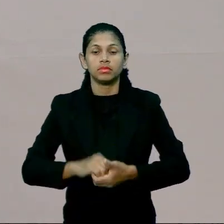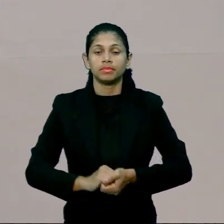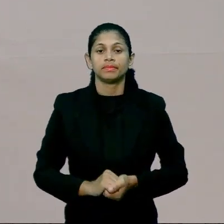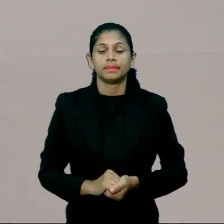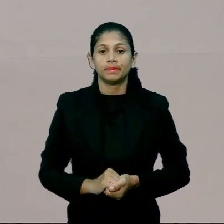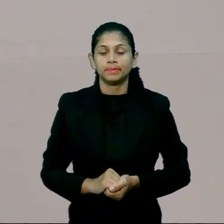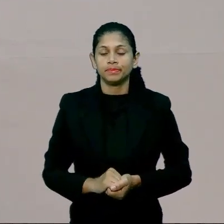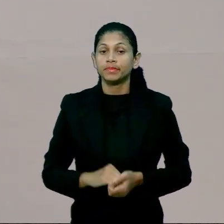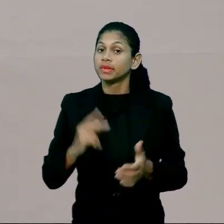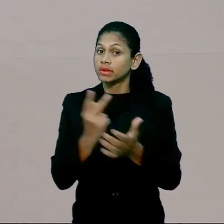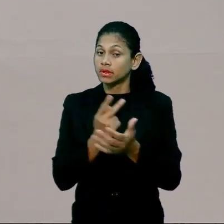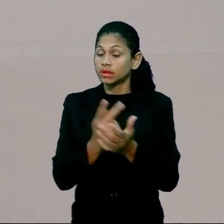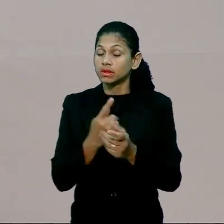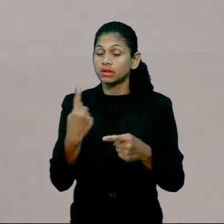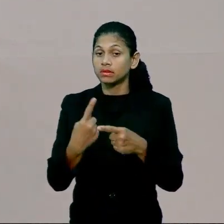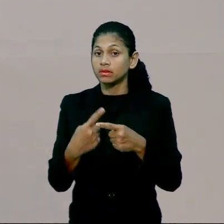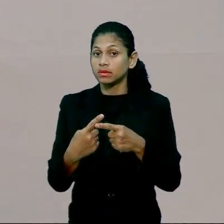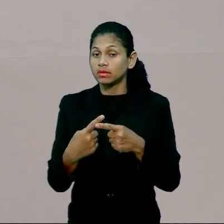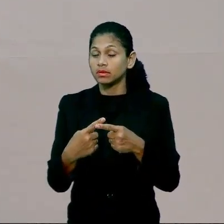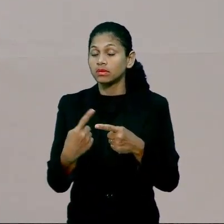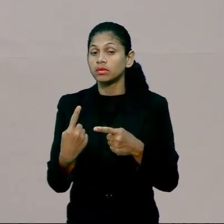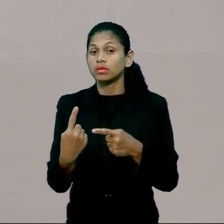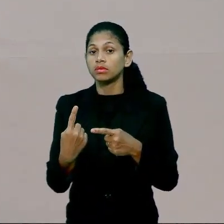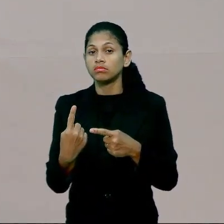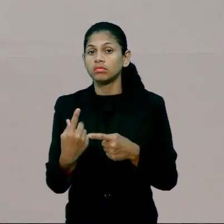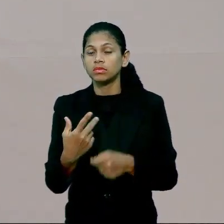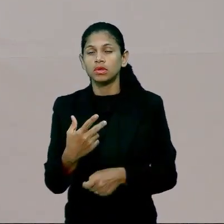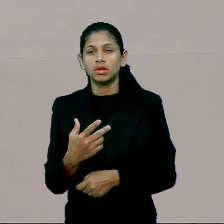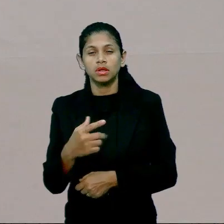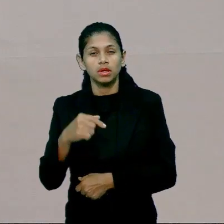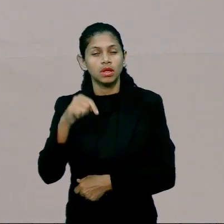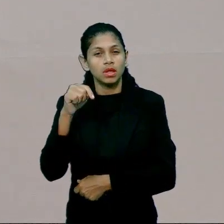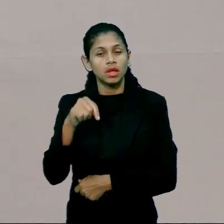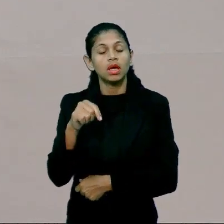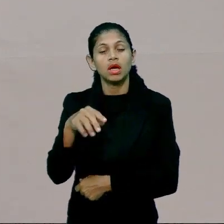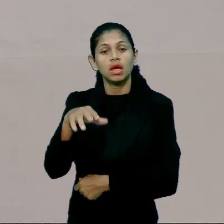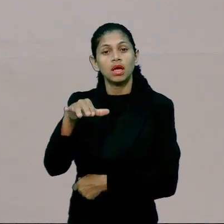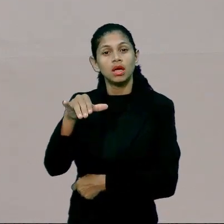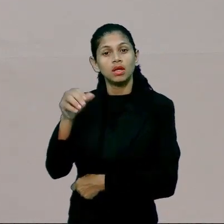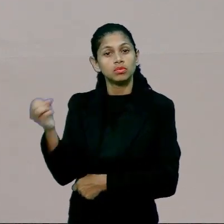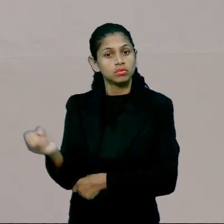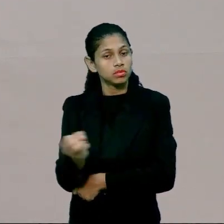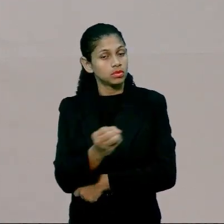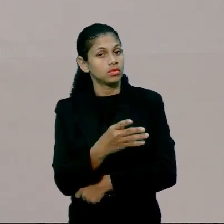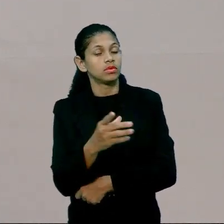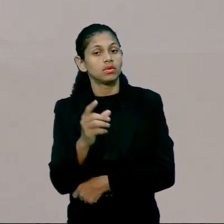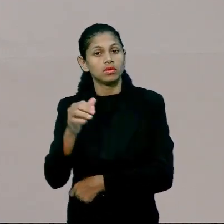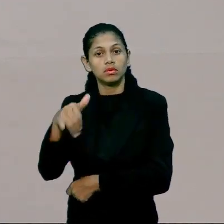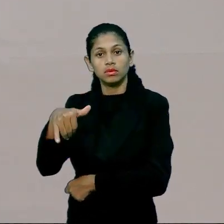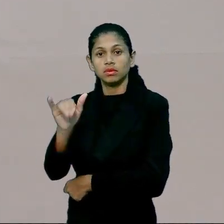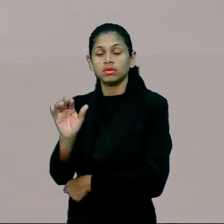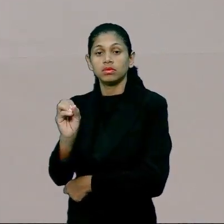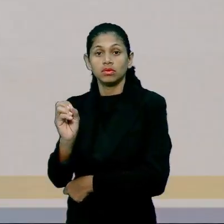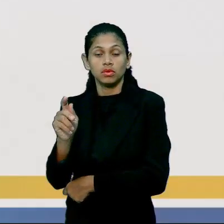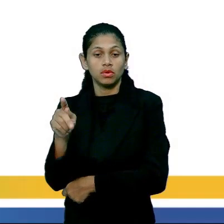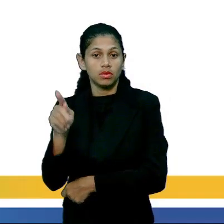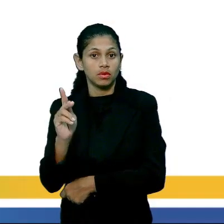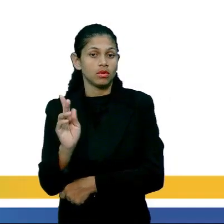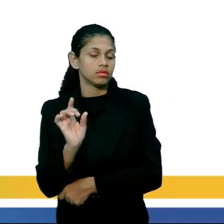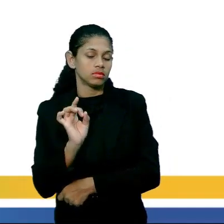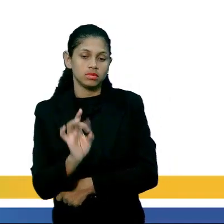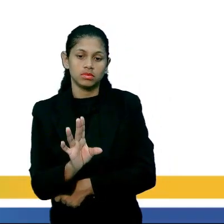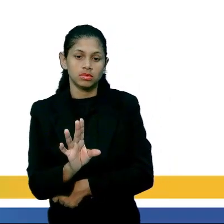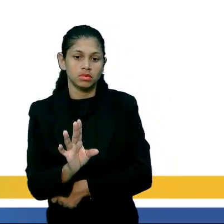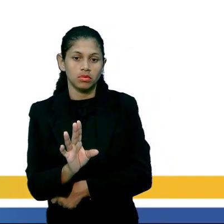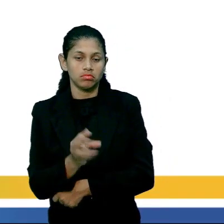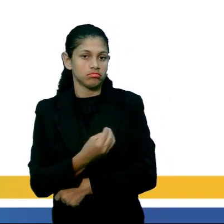de Nova York ser a sede do workshop. Não necessariamente está falando sobre uma parceria entre eles ali,